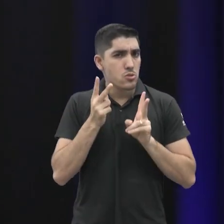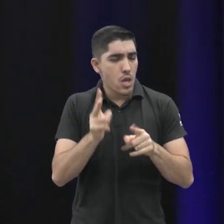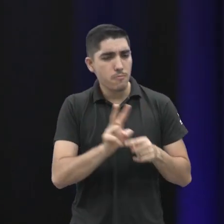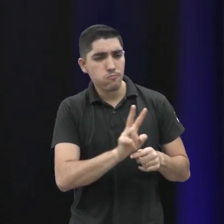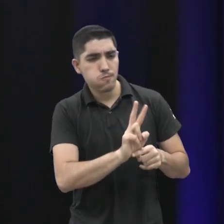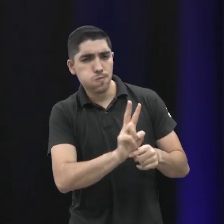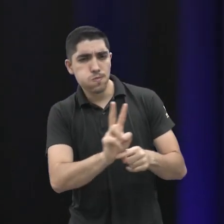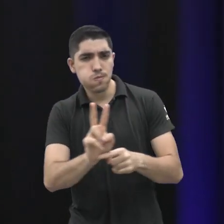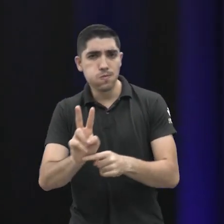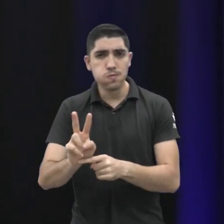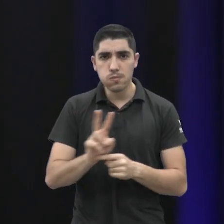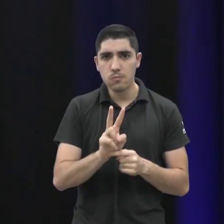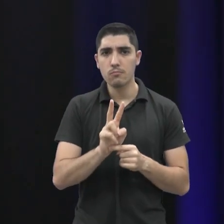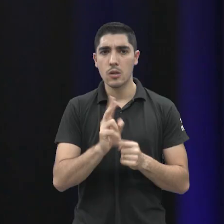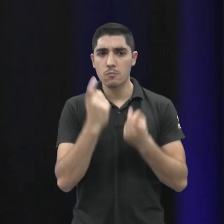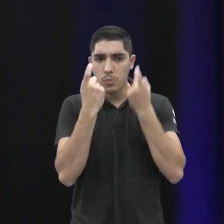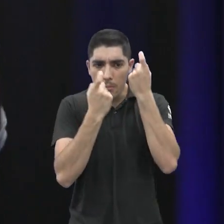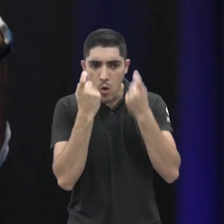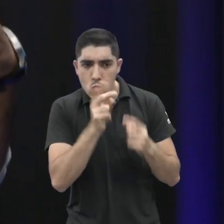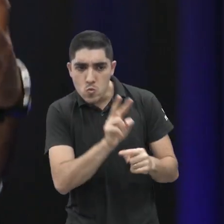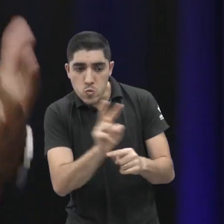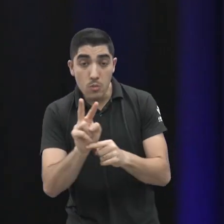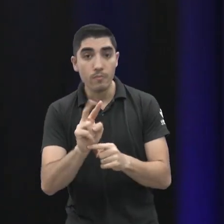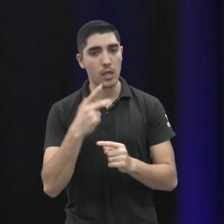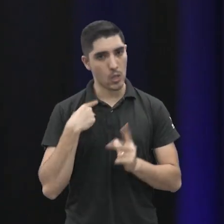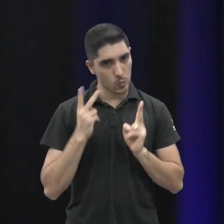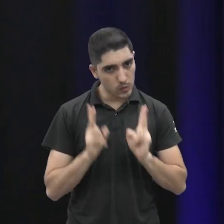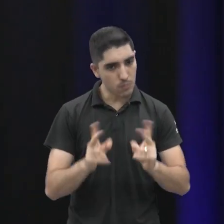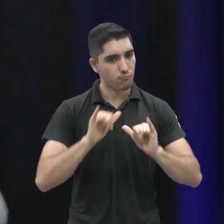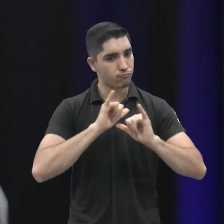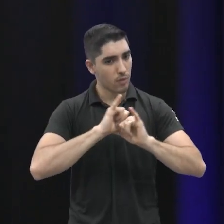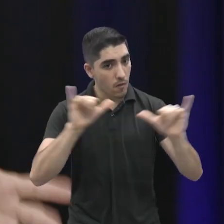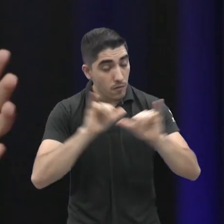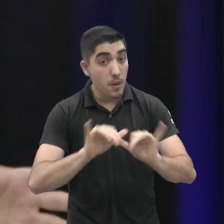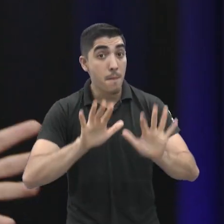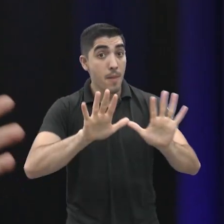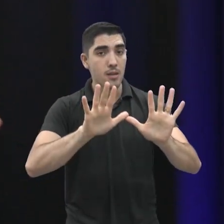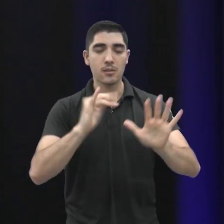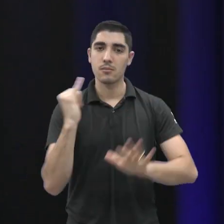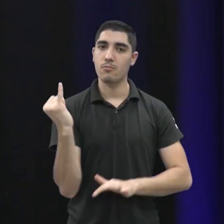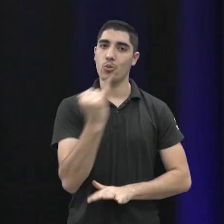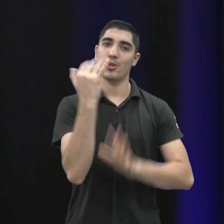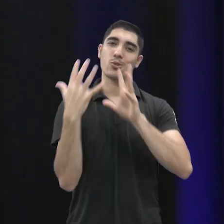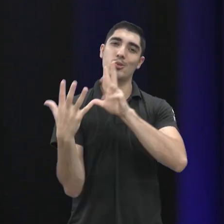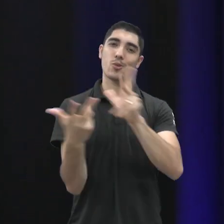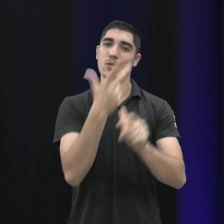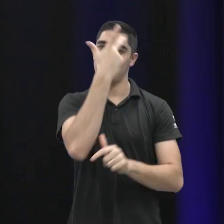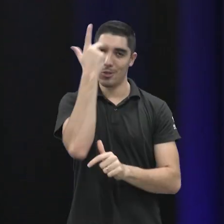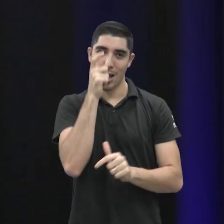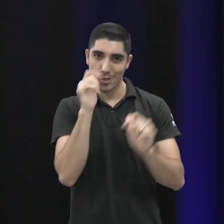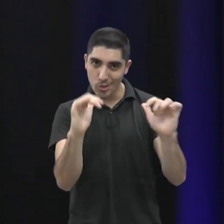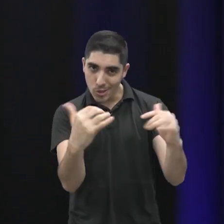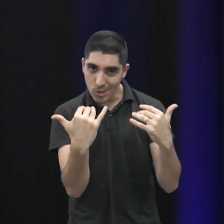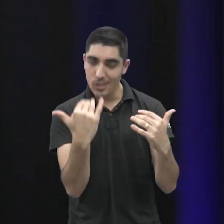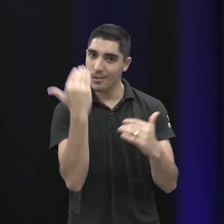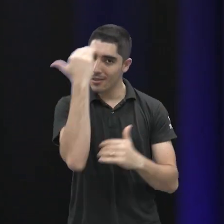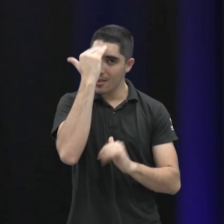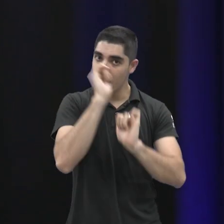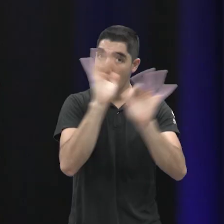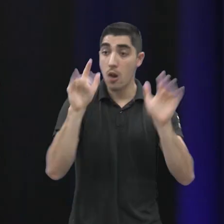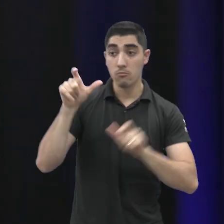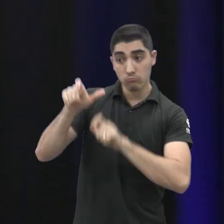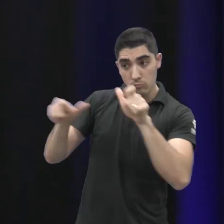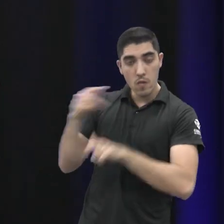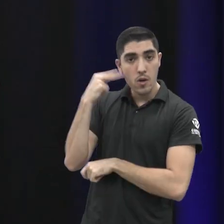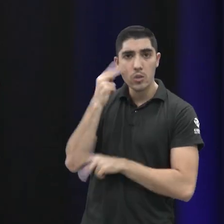esse serviço que é fundamental para a cidade. Eu sempre bato nessa tecla, mas é bom que todo mundo entenda que está em casa, né? Que eu falo, olha, os vereadores